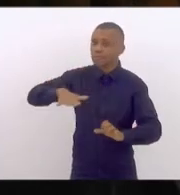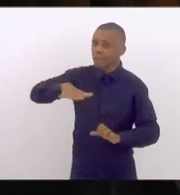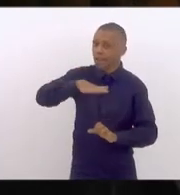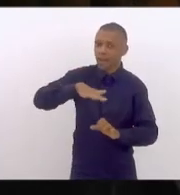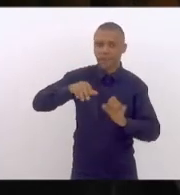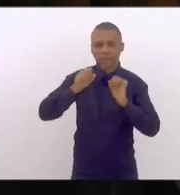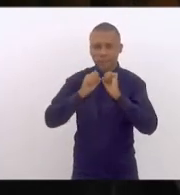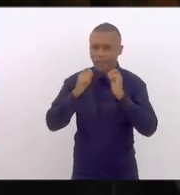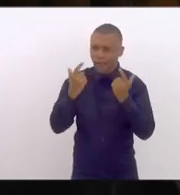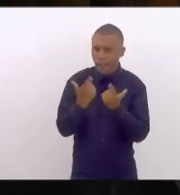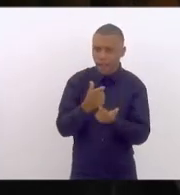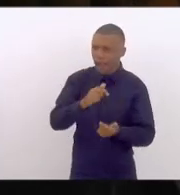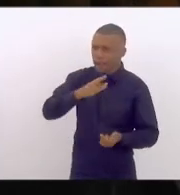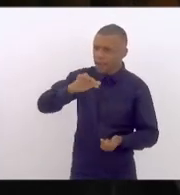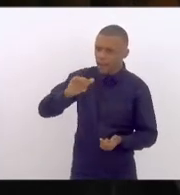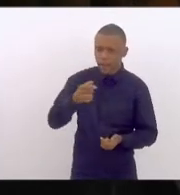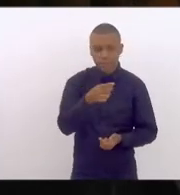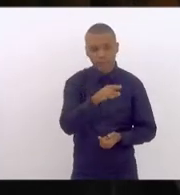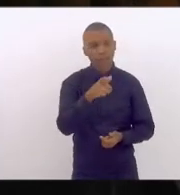casa